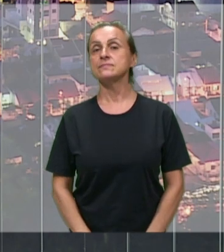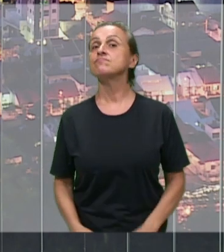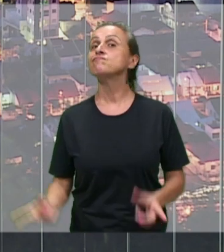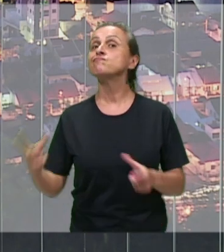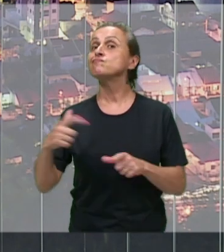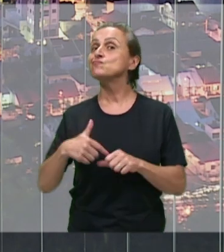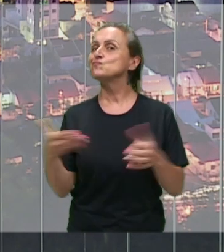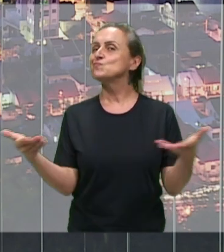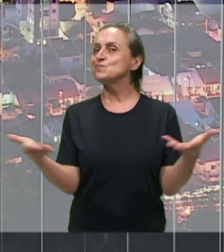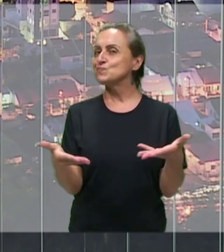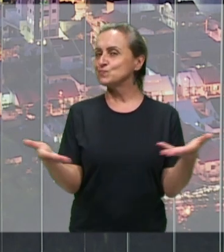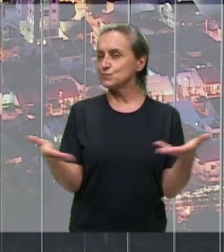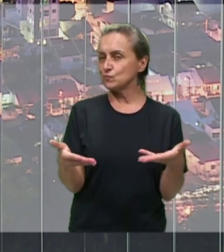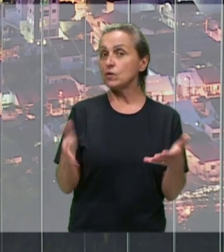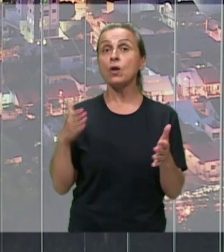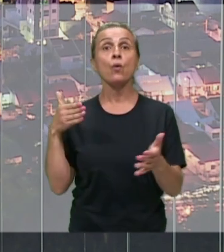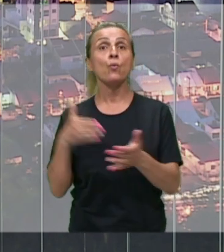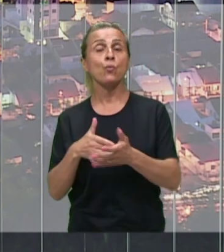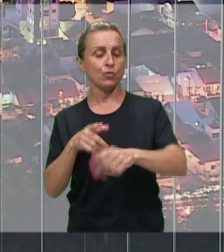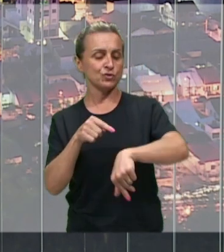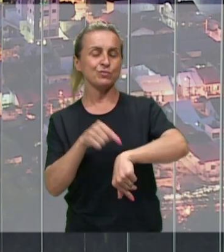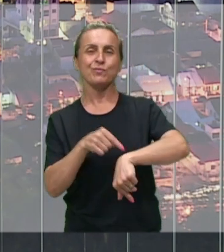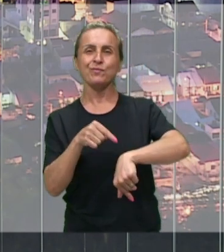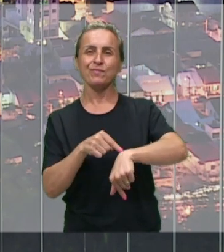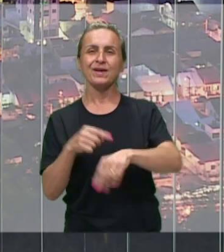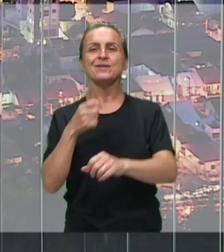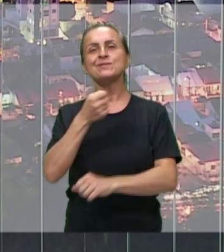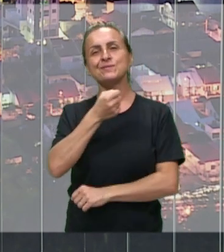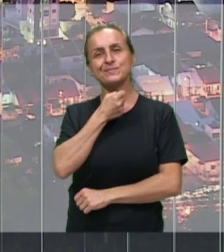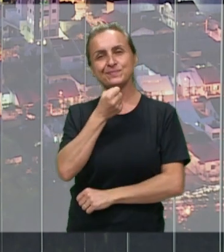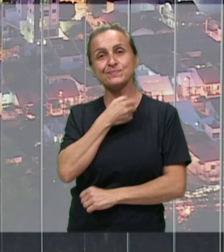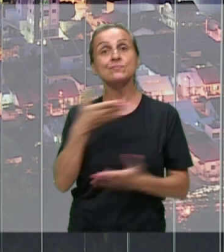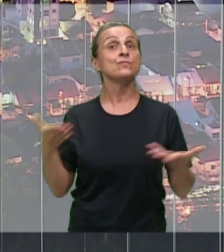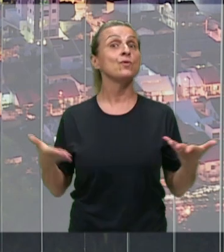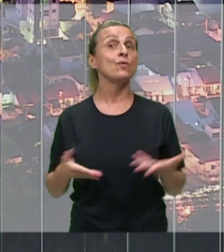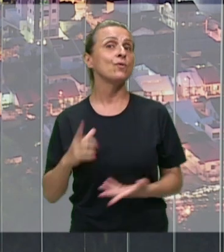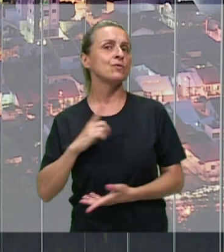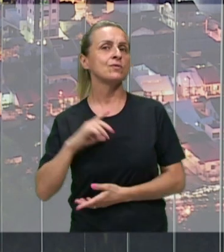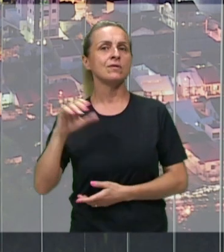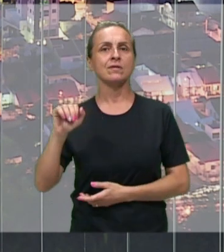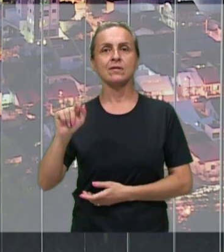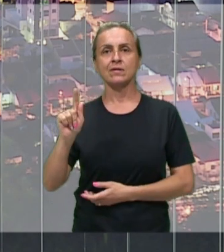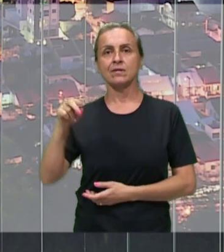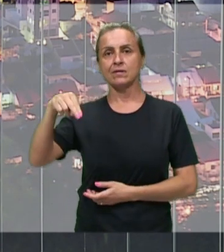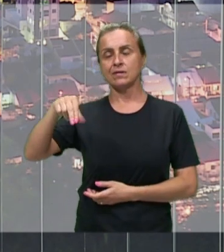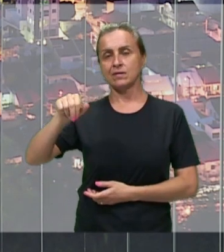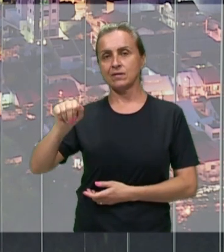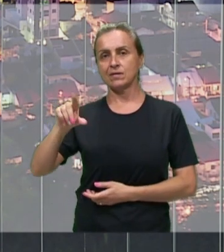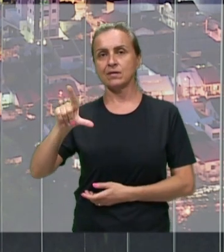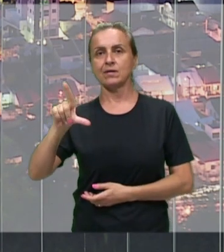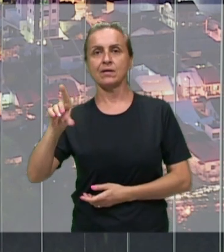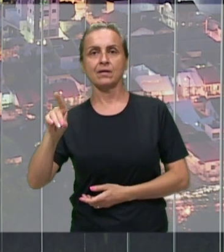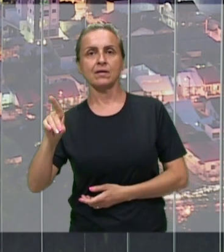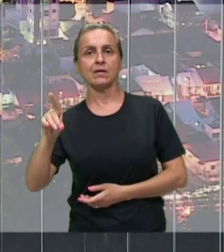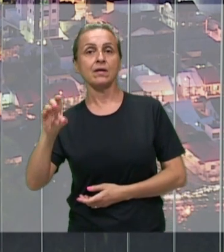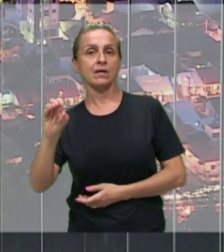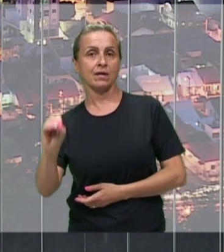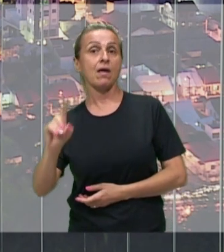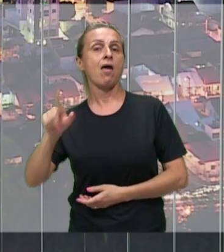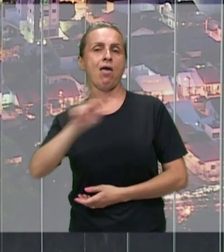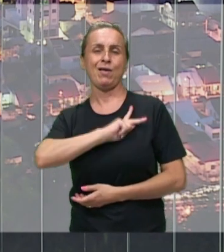Voltamos aqui para esse que é o último bloco do Câmara Aberta com o Agnaldo Hilton dos Santos, que é presidente do Sindicato